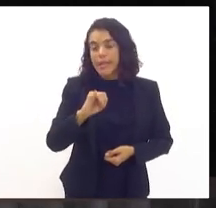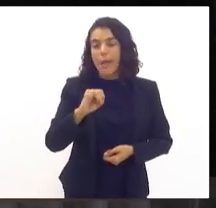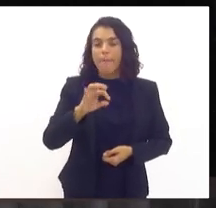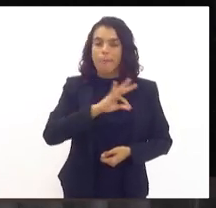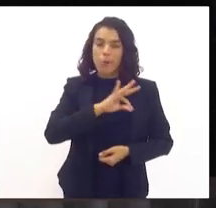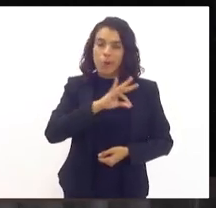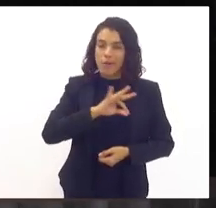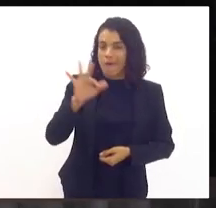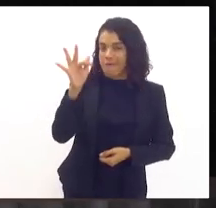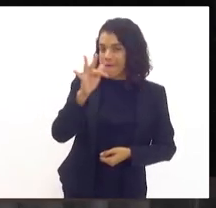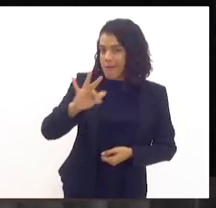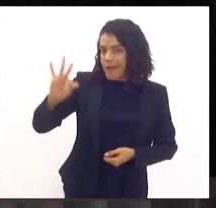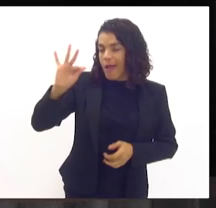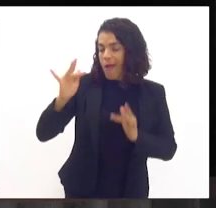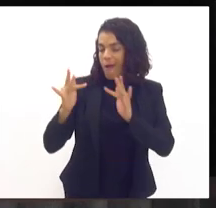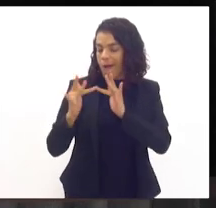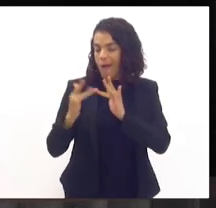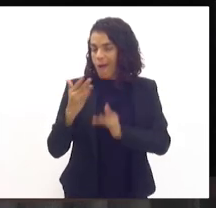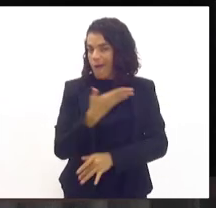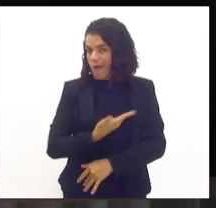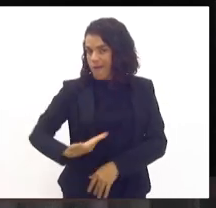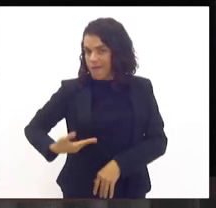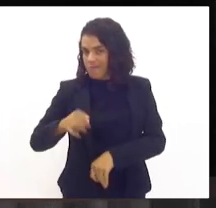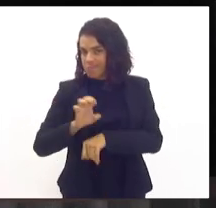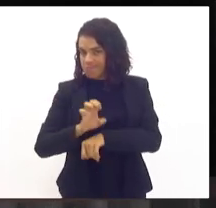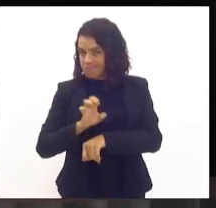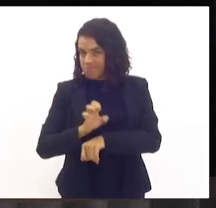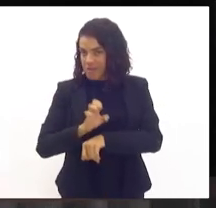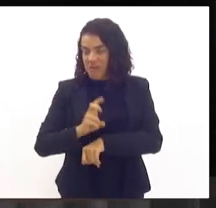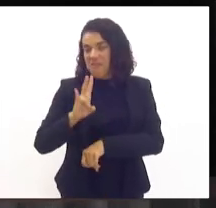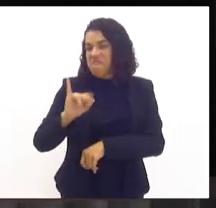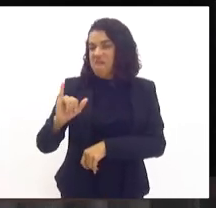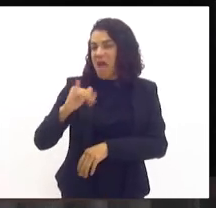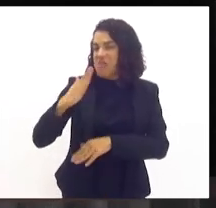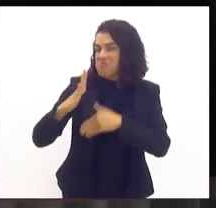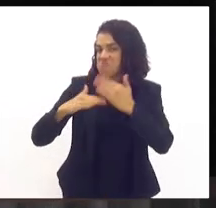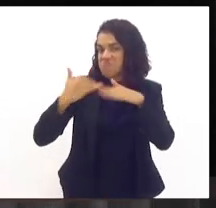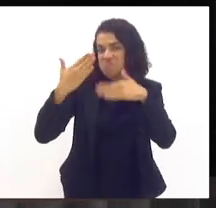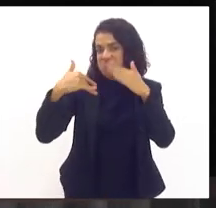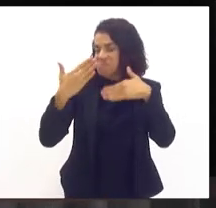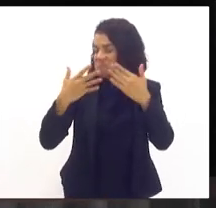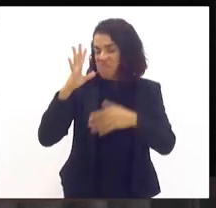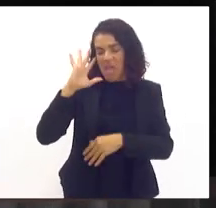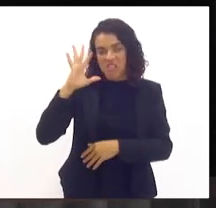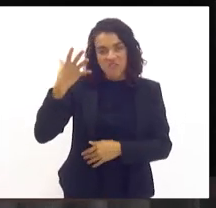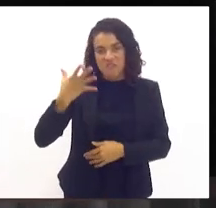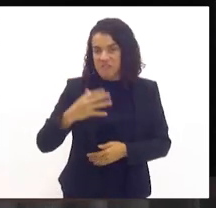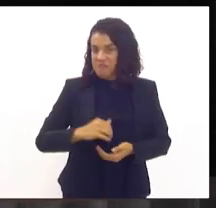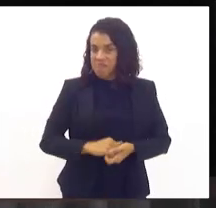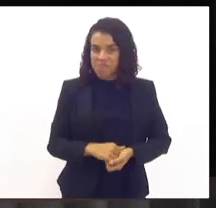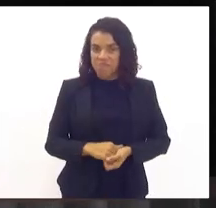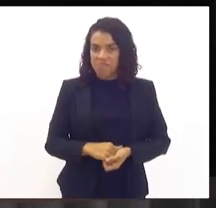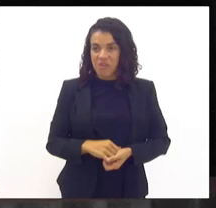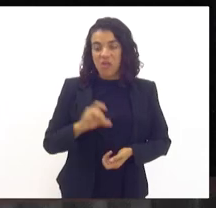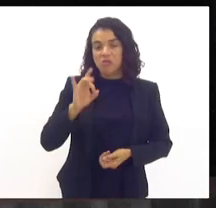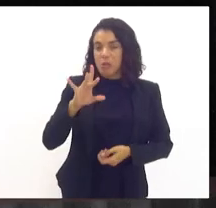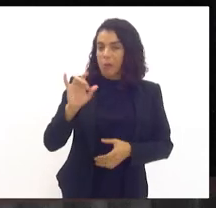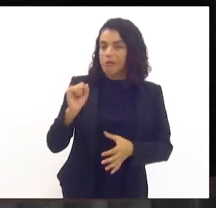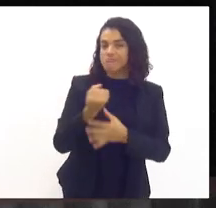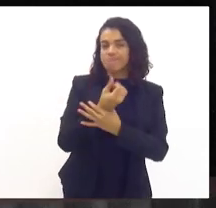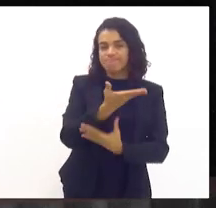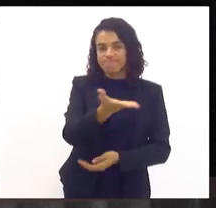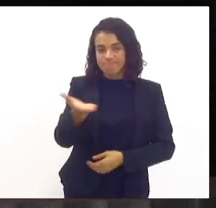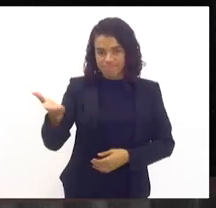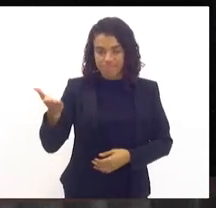Federal, em contato com o governo do Estado, vai dar desdobramento nessa questão. Não sei se isso vai ser resolvido. Eu só posso garantir a